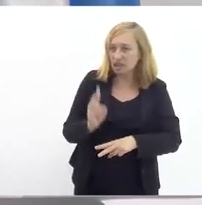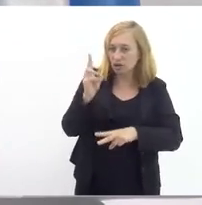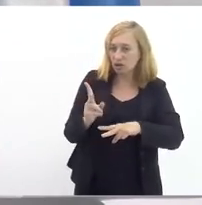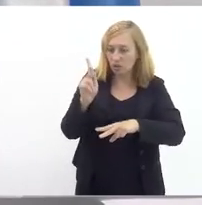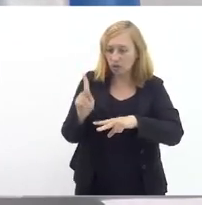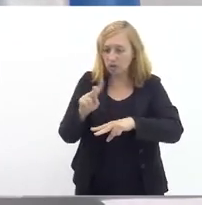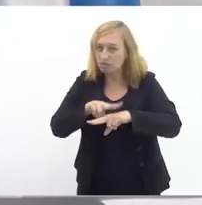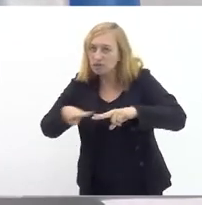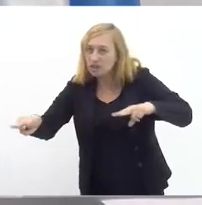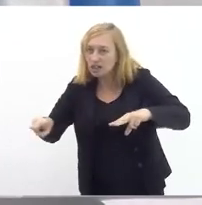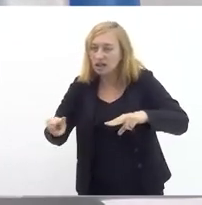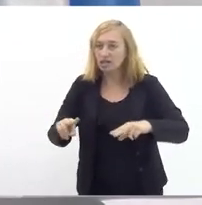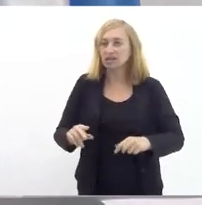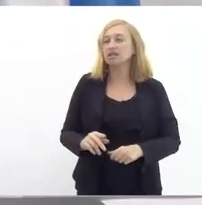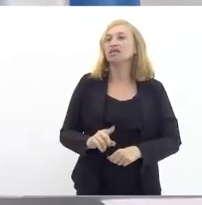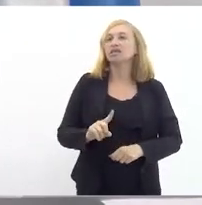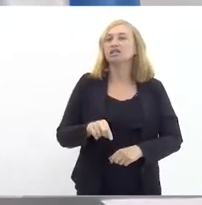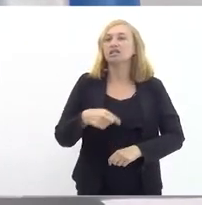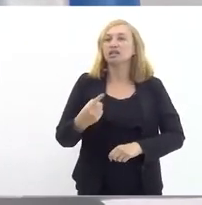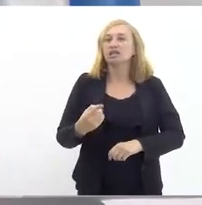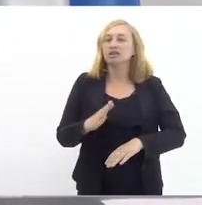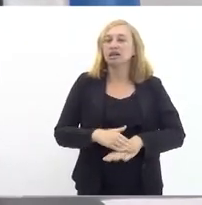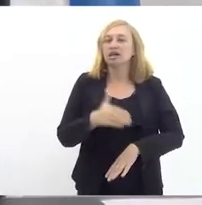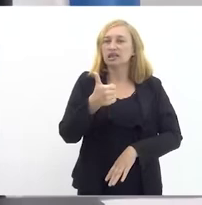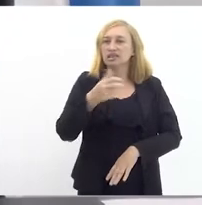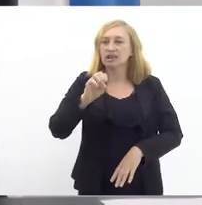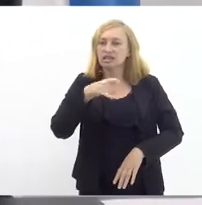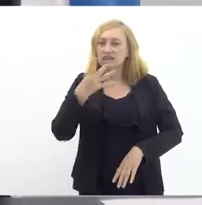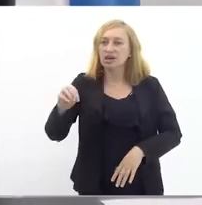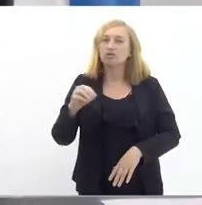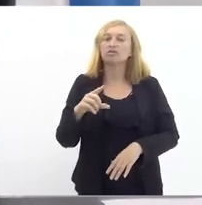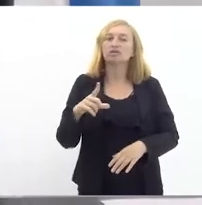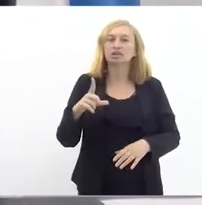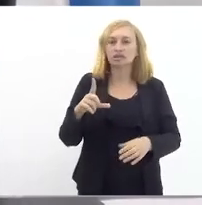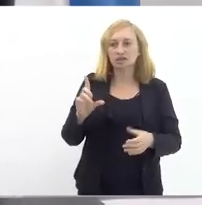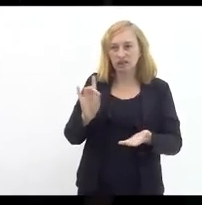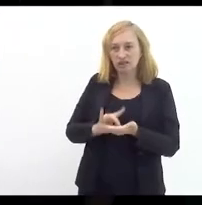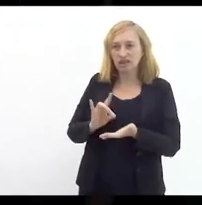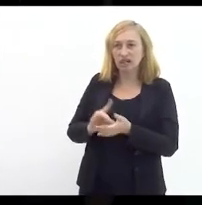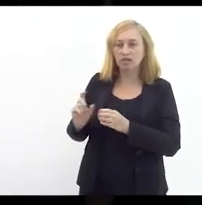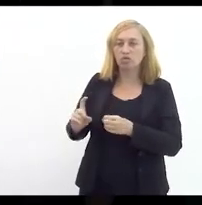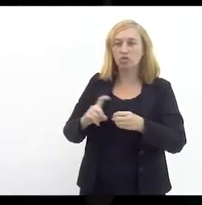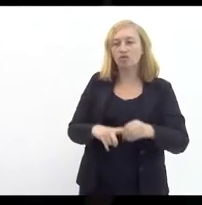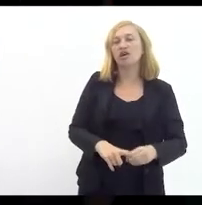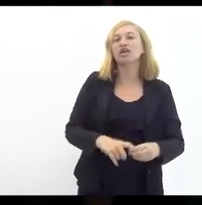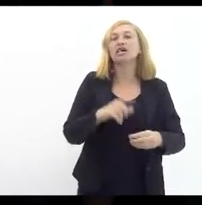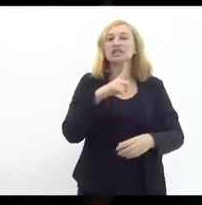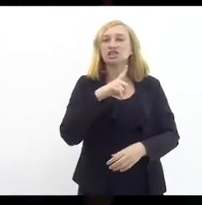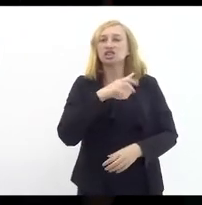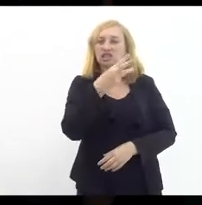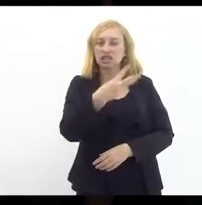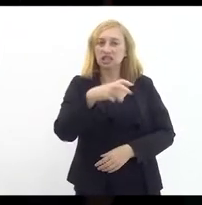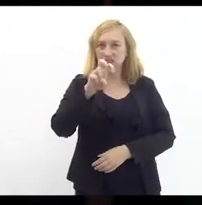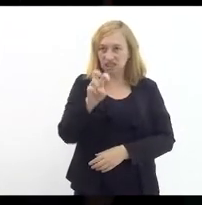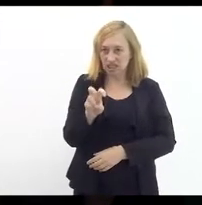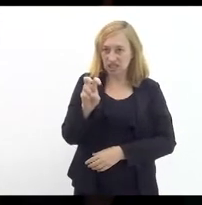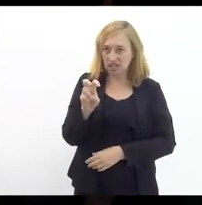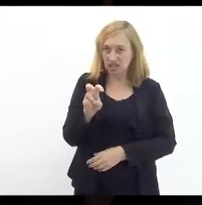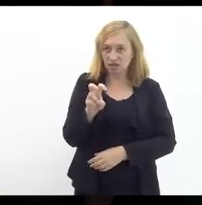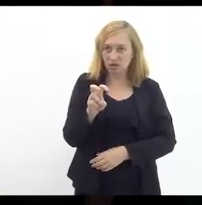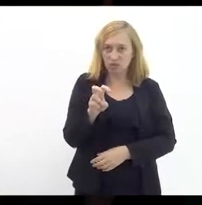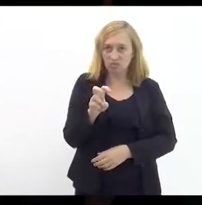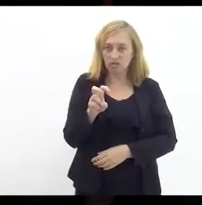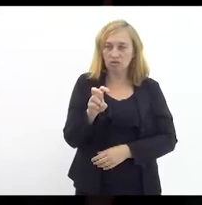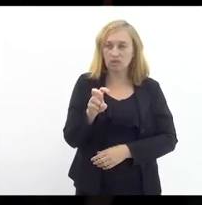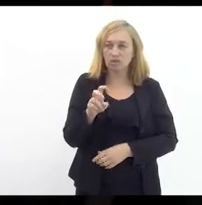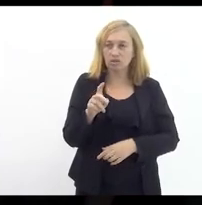estou errado ou é isso mesmo, secretário? Na verdade, o convênio previa 35 35 funcionários da Central. Isso foi